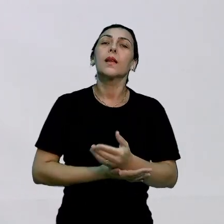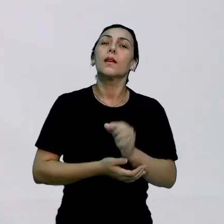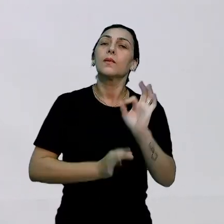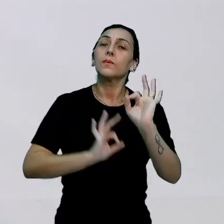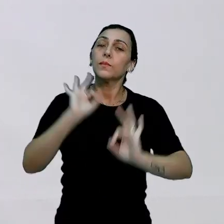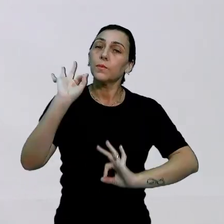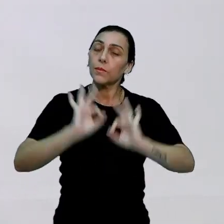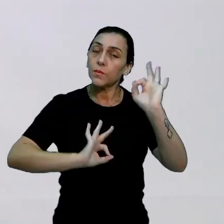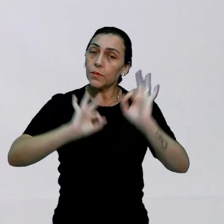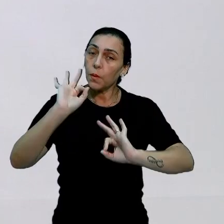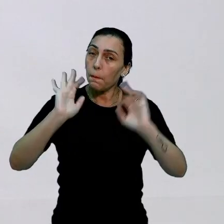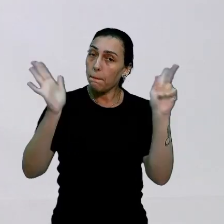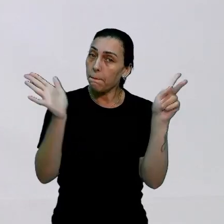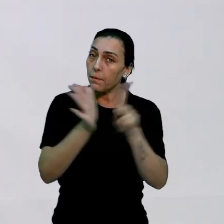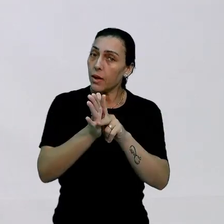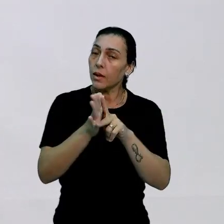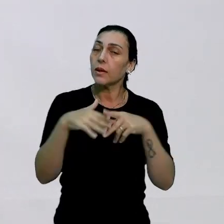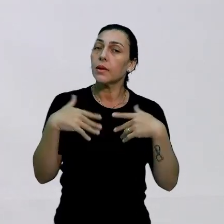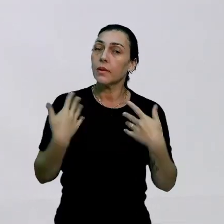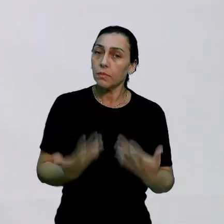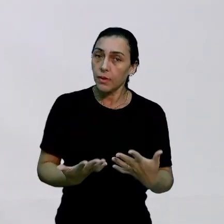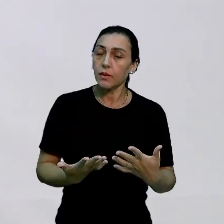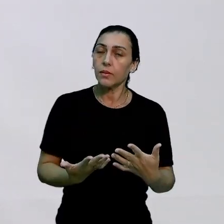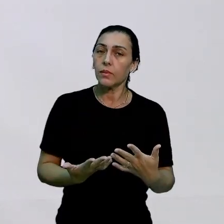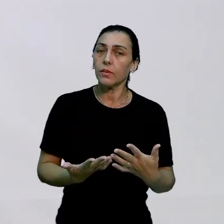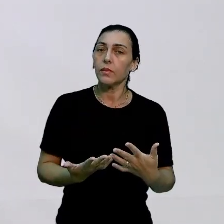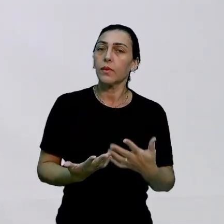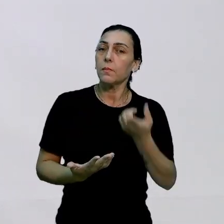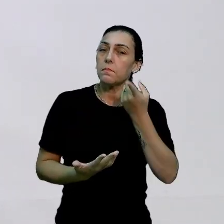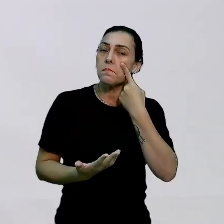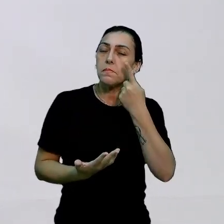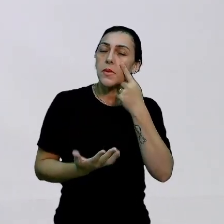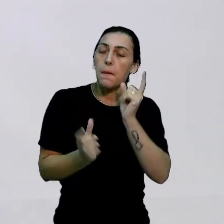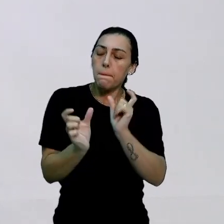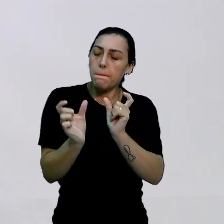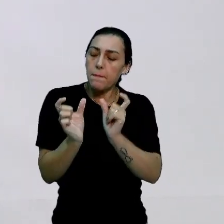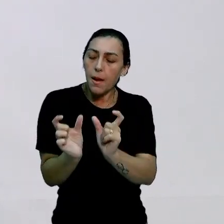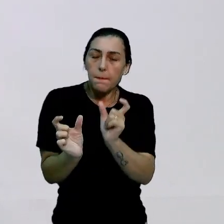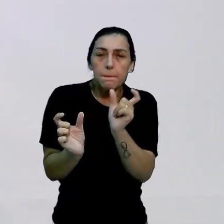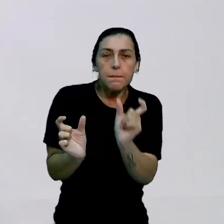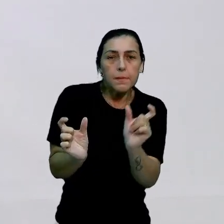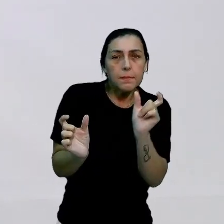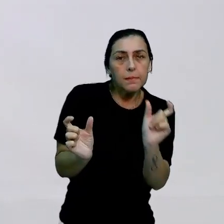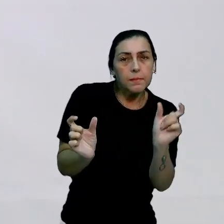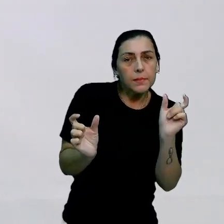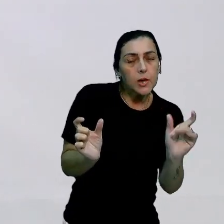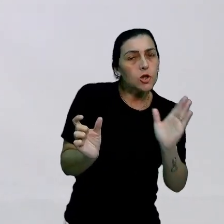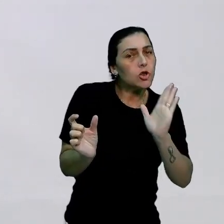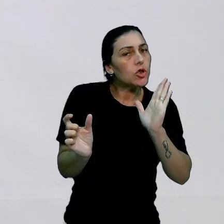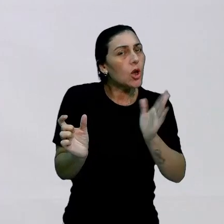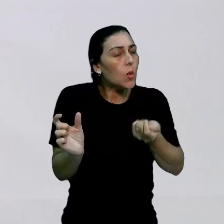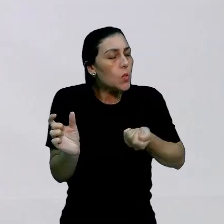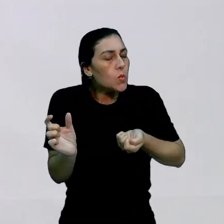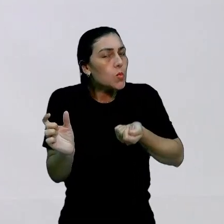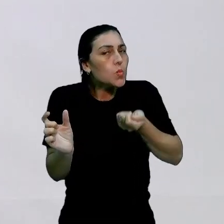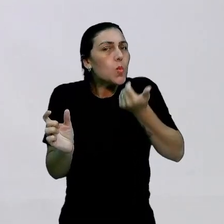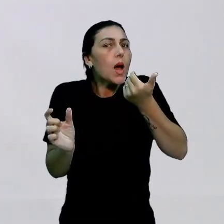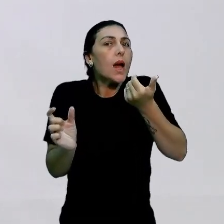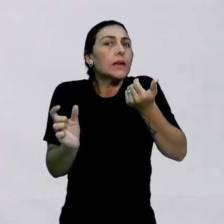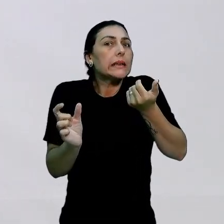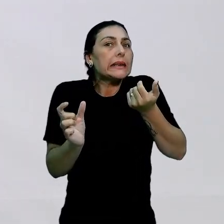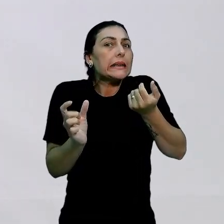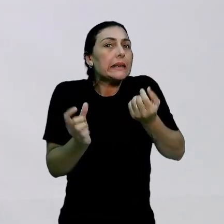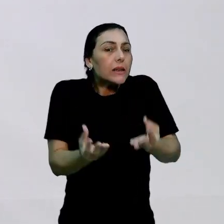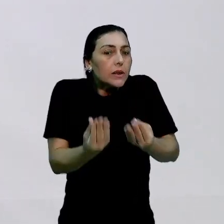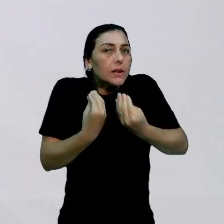cima de um pertencimento. Então, observe, essas pequenas reflexões, elas já estão quase nos levando, né, a